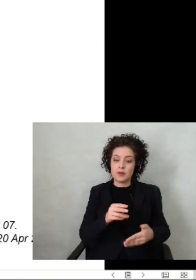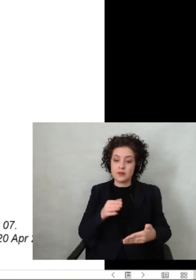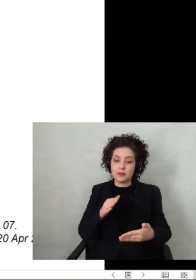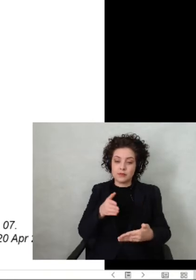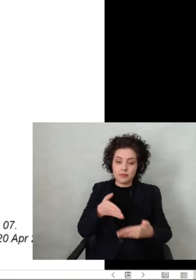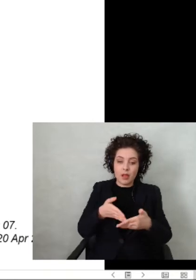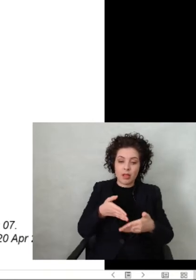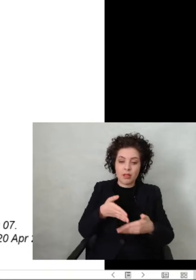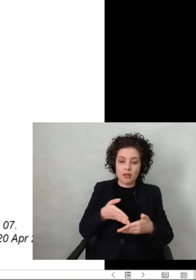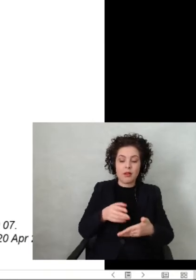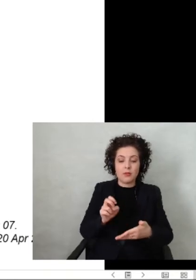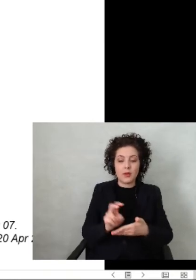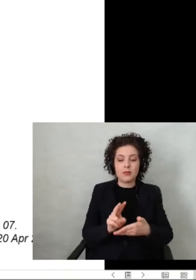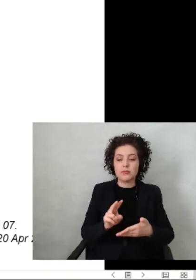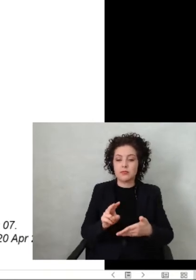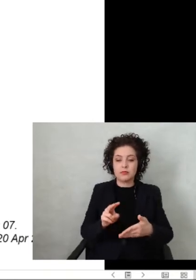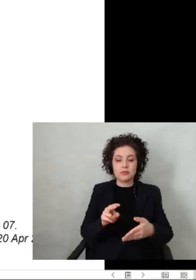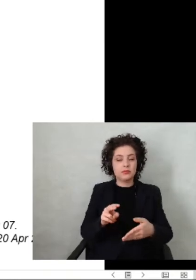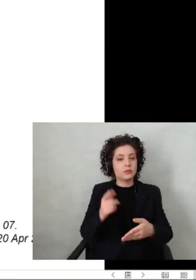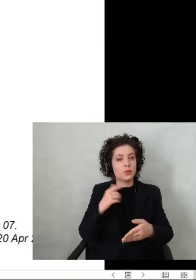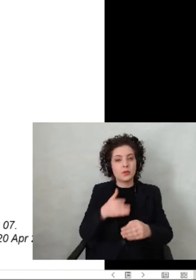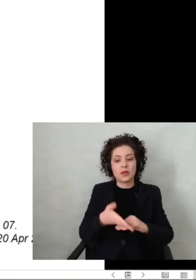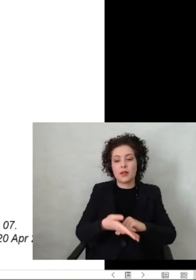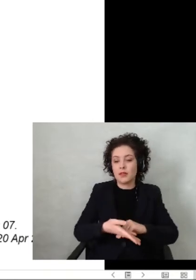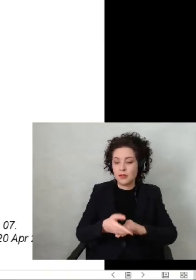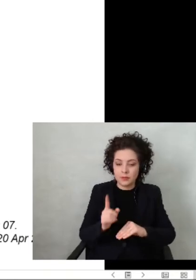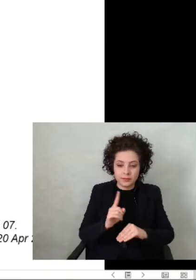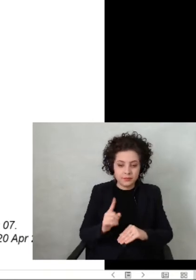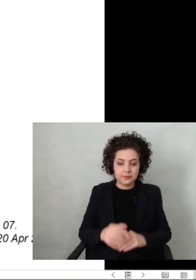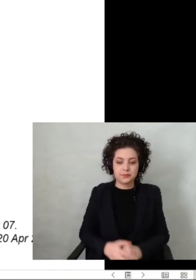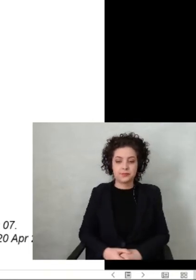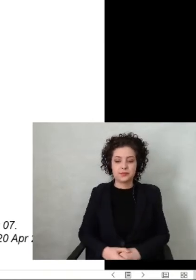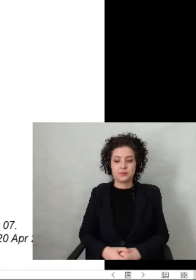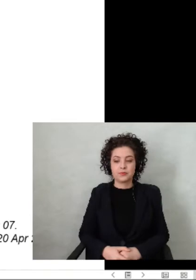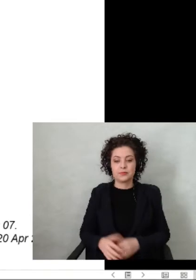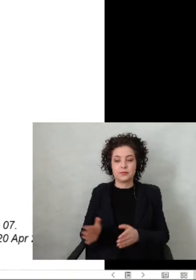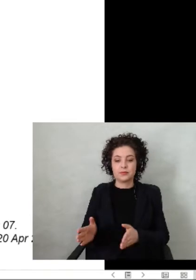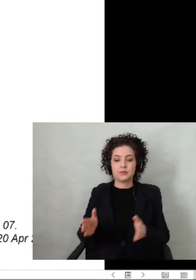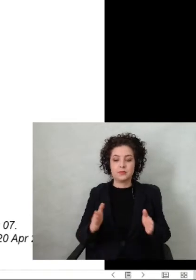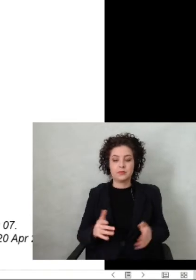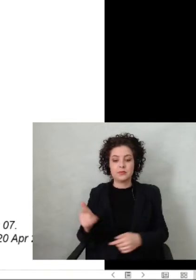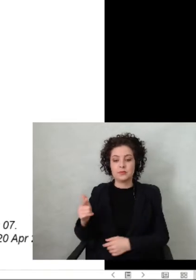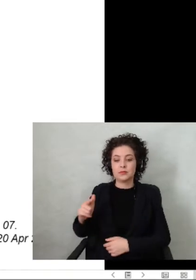testado. Logo depois, a gente tem outros